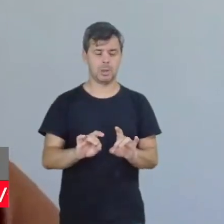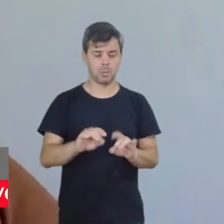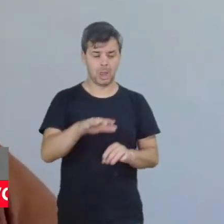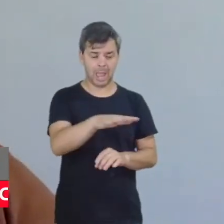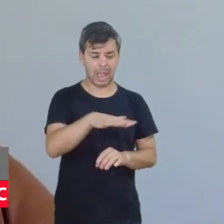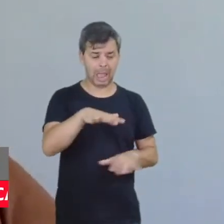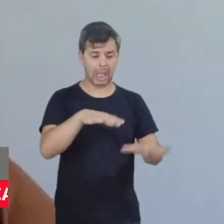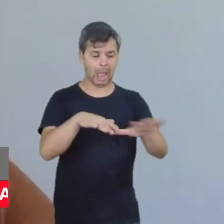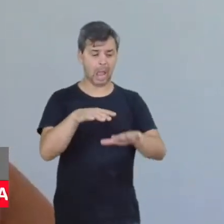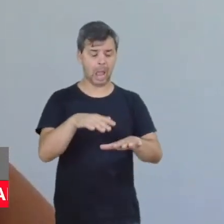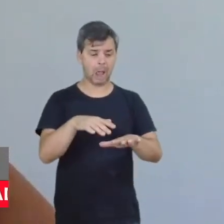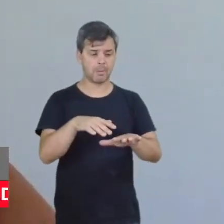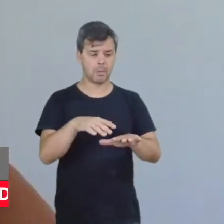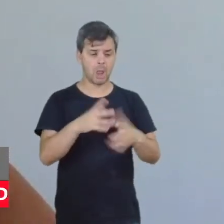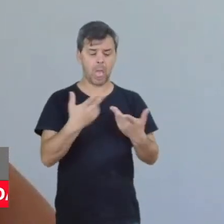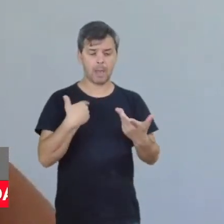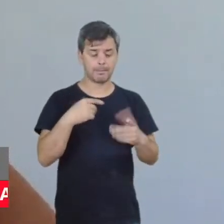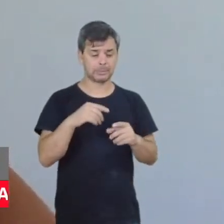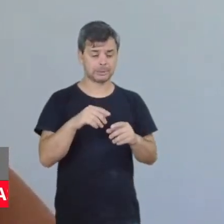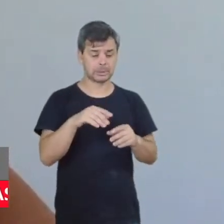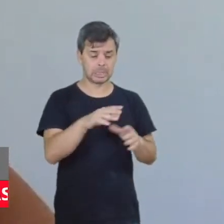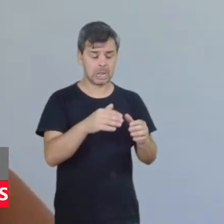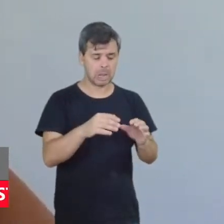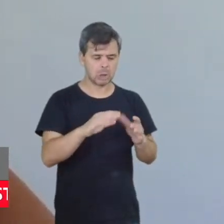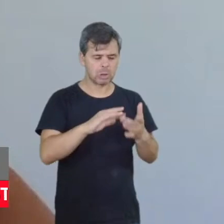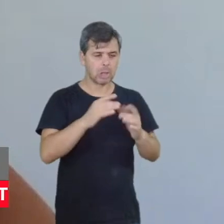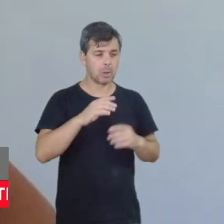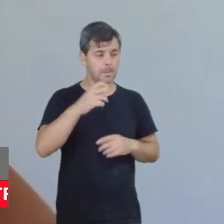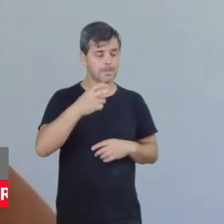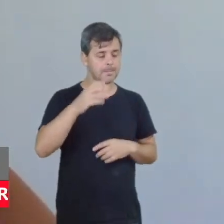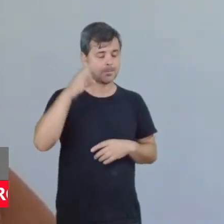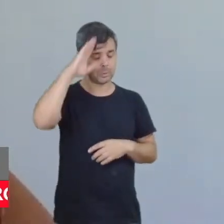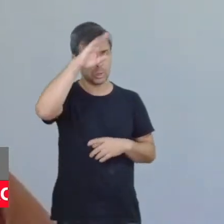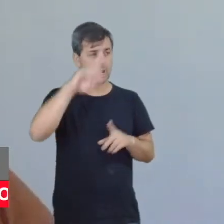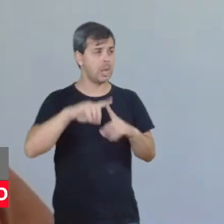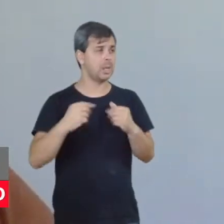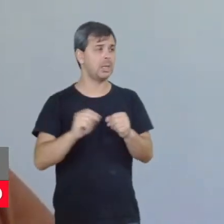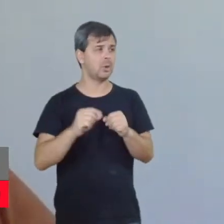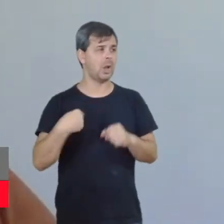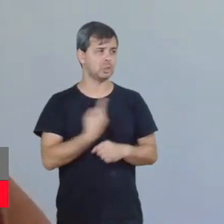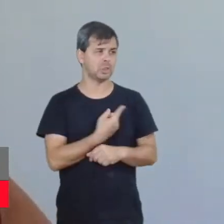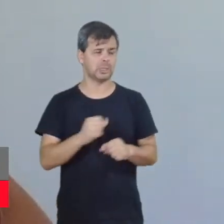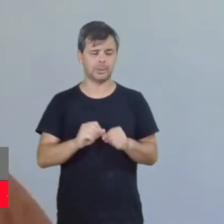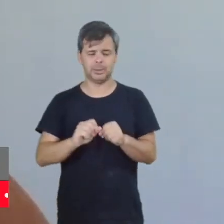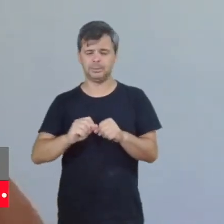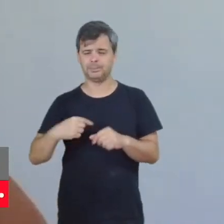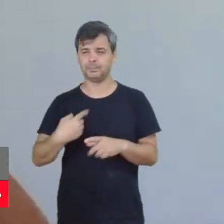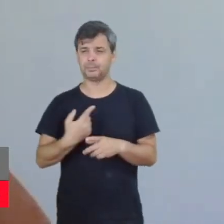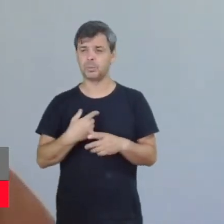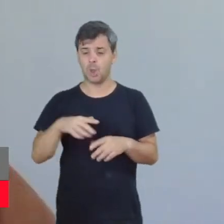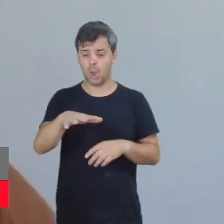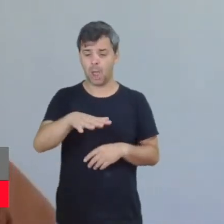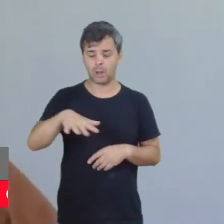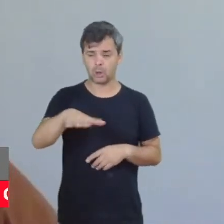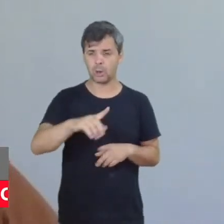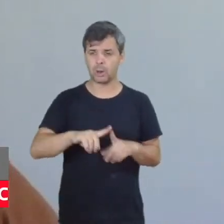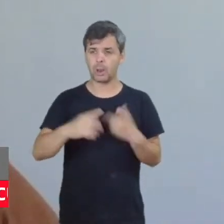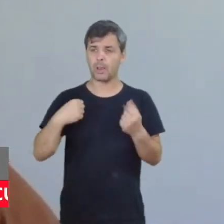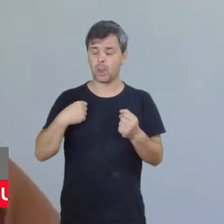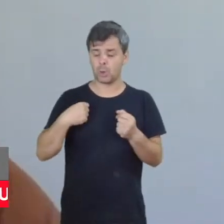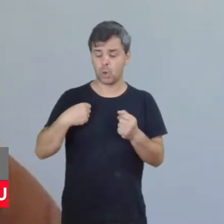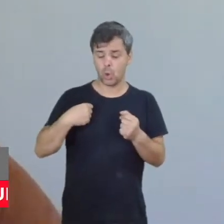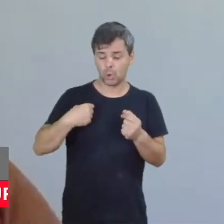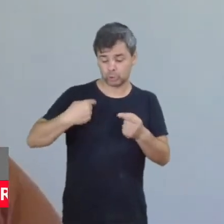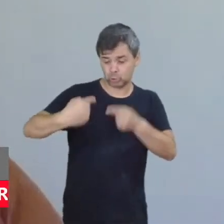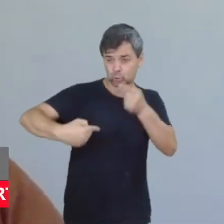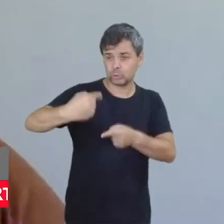setores ligados ao bolsonarismo da extrema-direita. Eles vão querer levar a campanha para um campo da